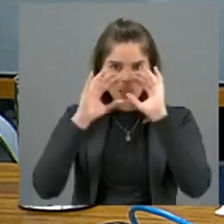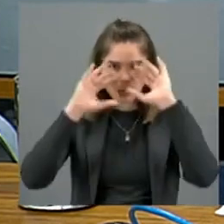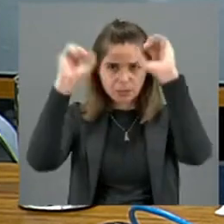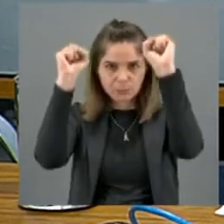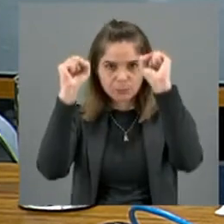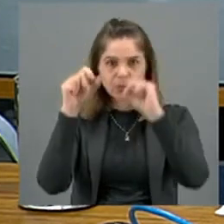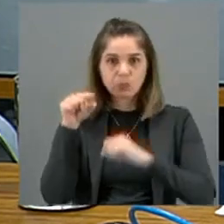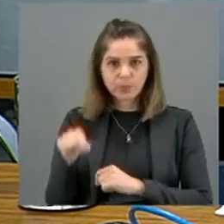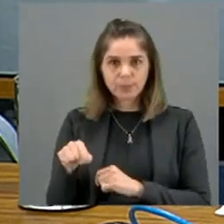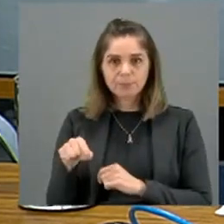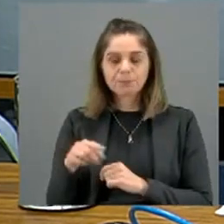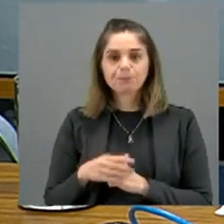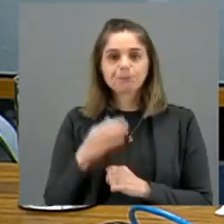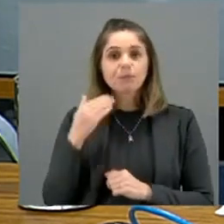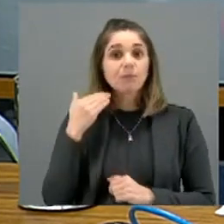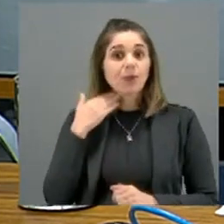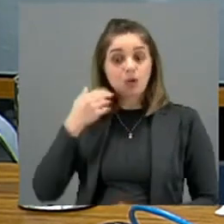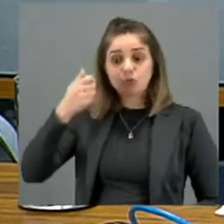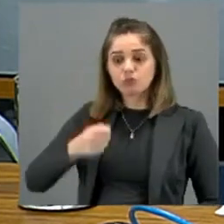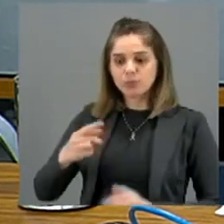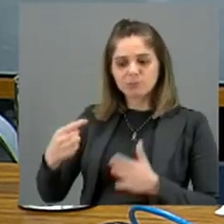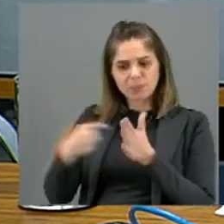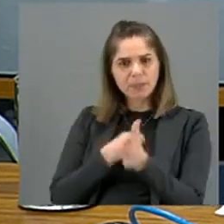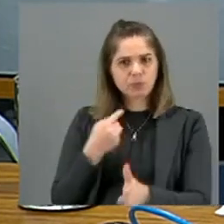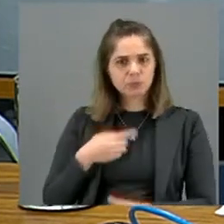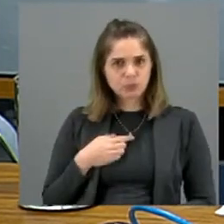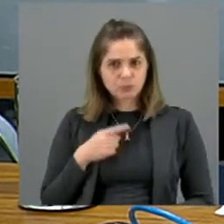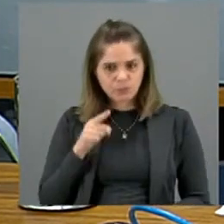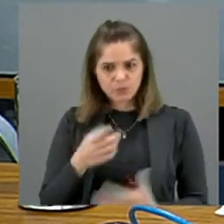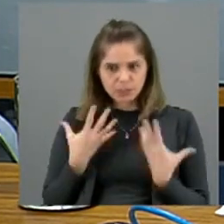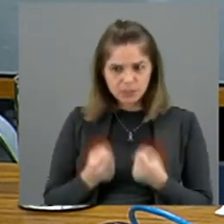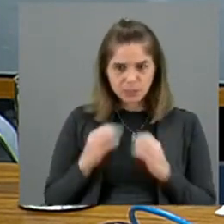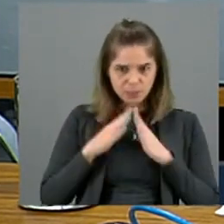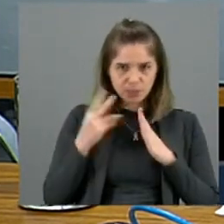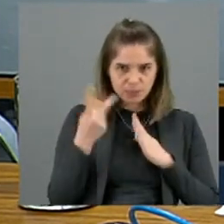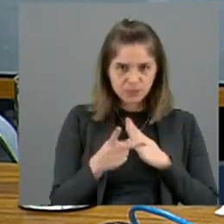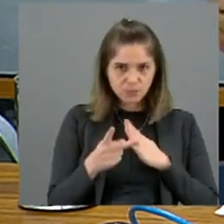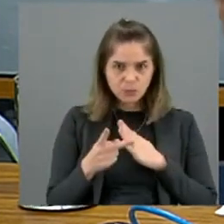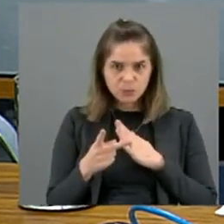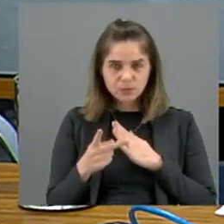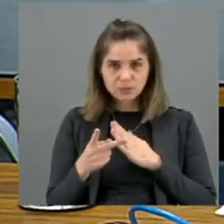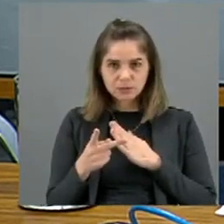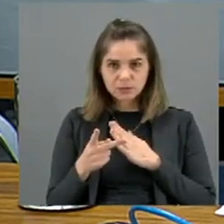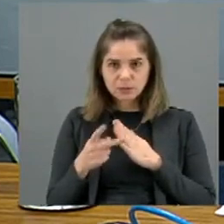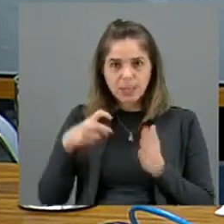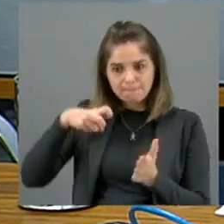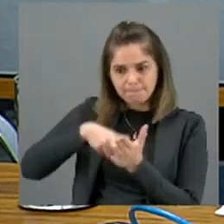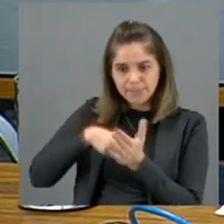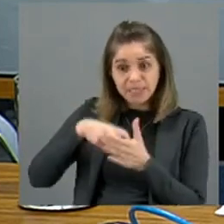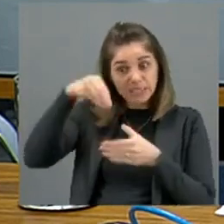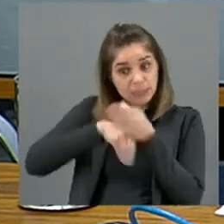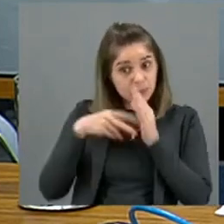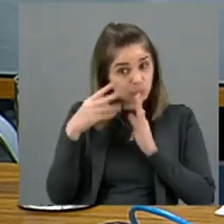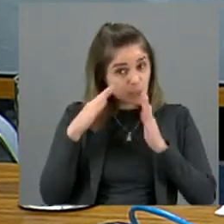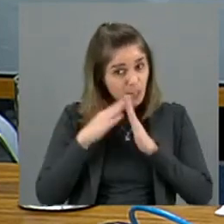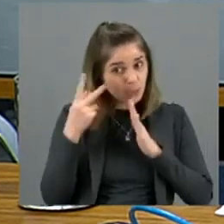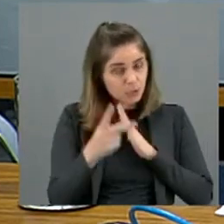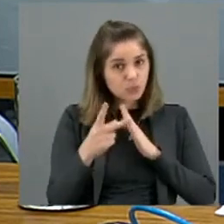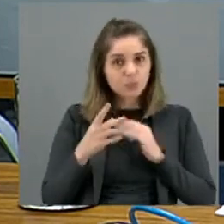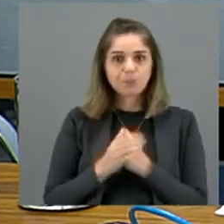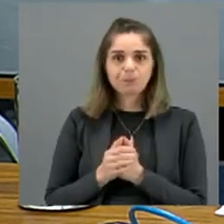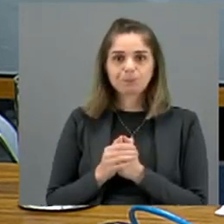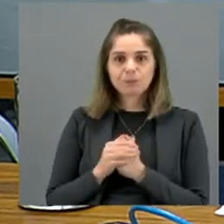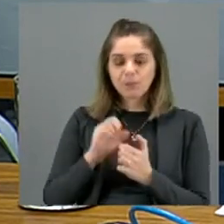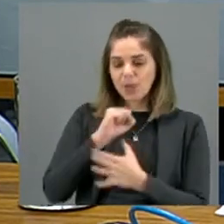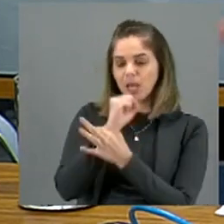O juiz disse: o senhor recebe? Você leva ele para cumprir a pena? Eu falei: levo. Pode tirar a algema dele. O juiz: não, tem que ficar